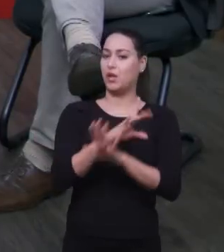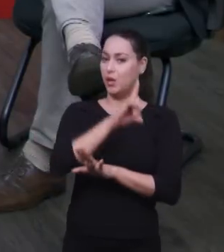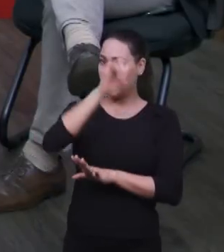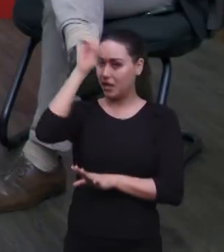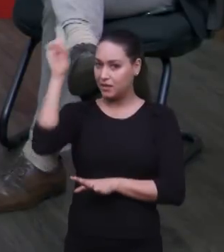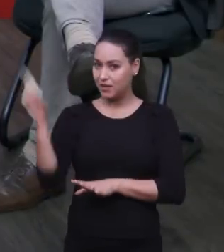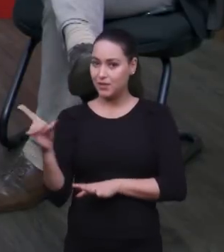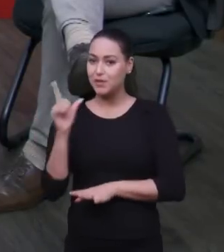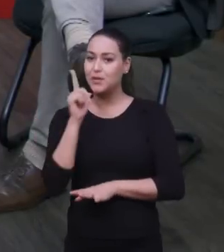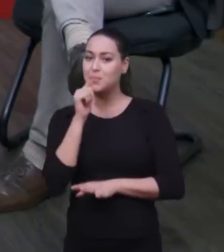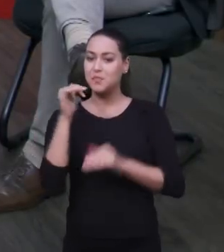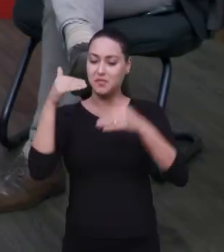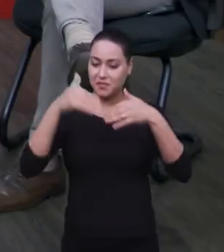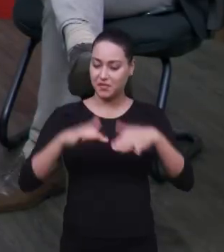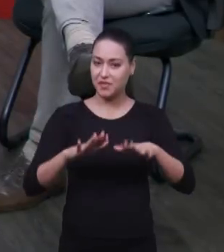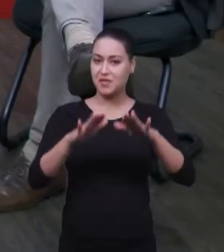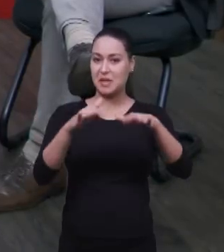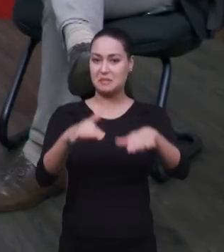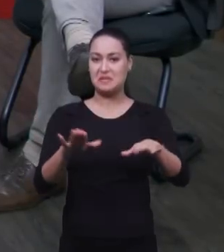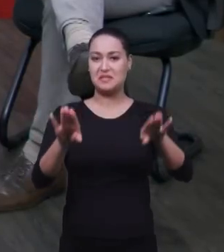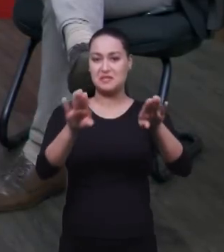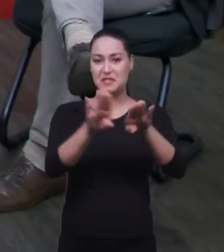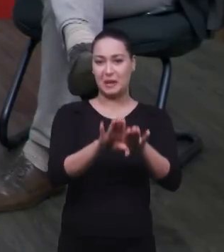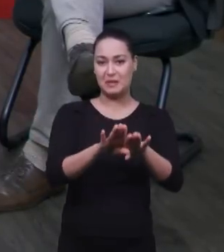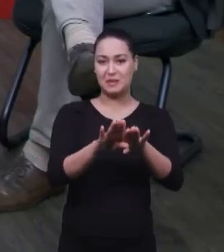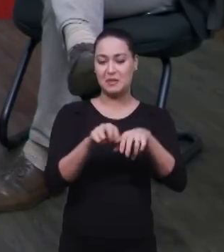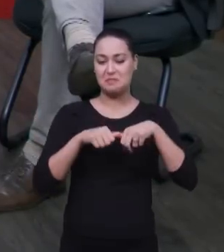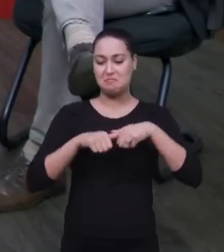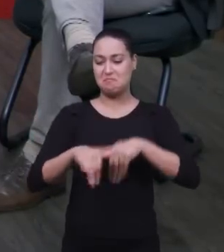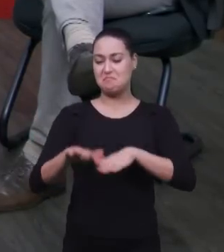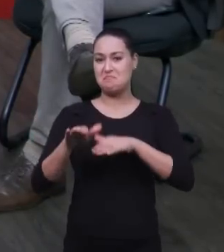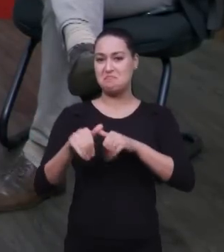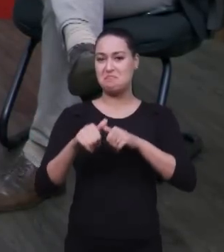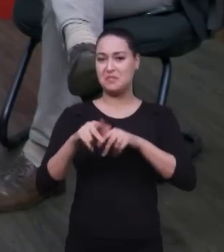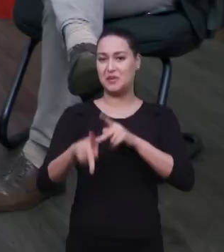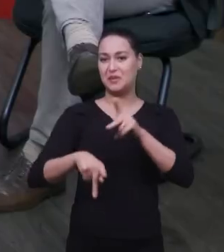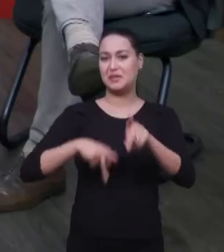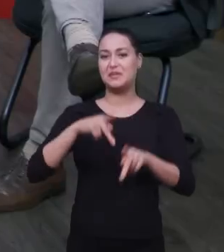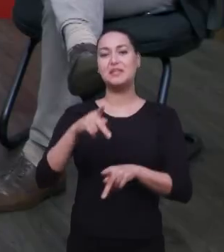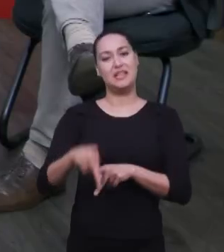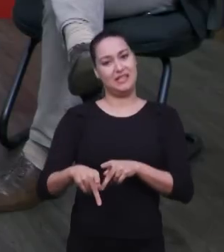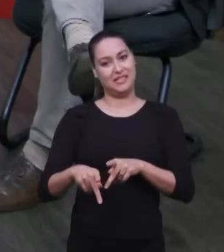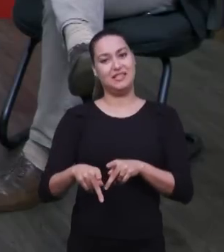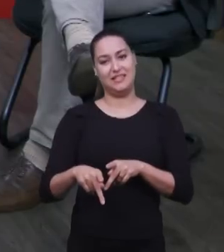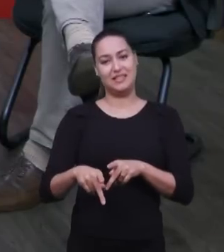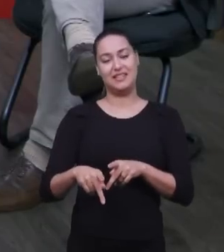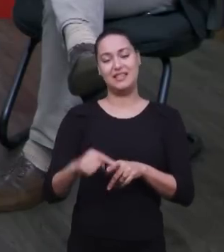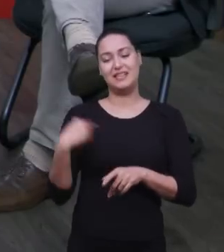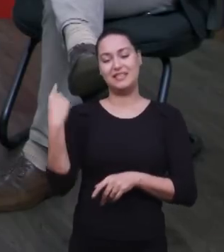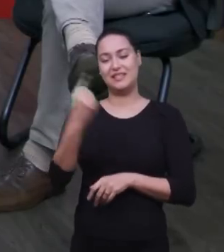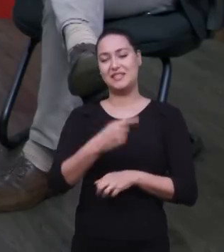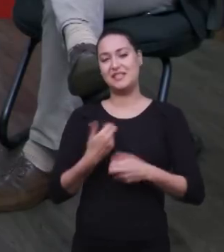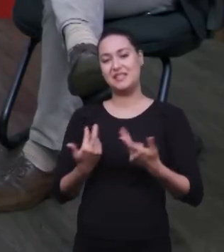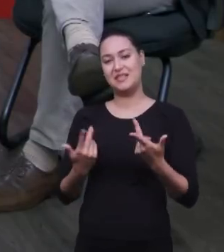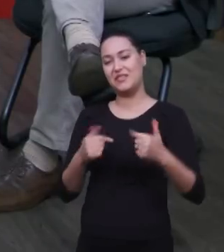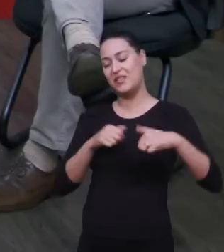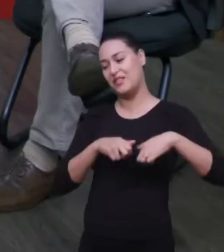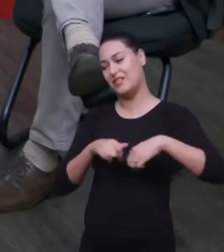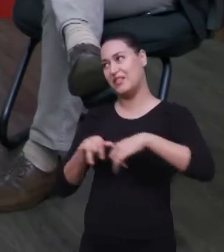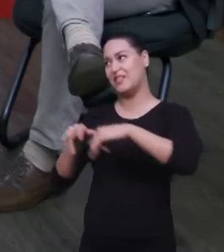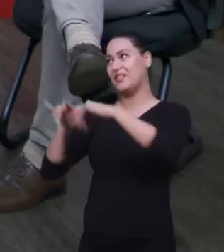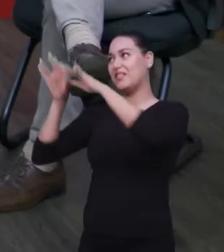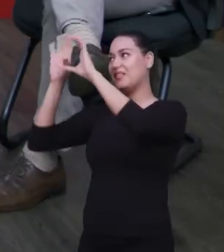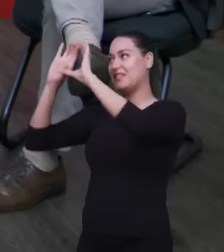Mar vermelho fechado, diga ao povo que marche. Amém. Pela fé, nós vamos Glória a Jesus. marchar rumo à terra prometida.